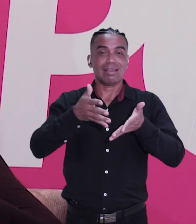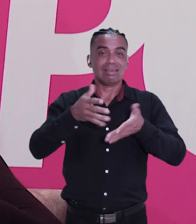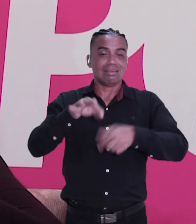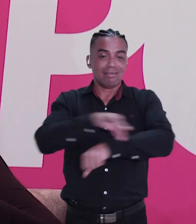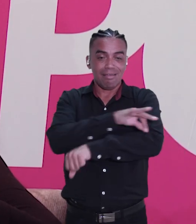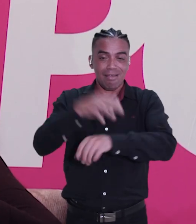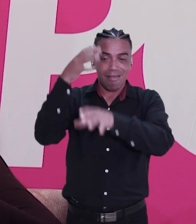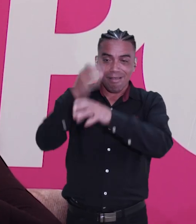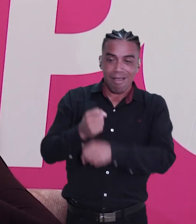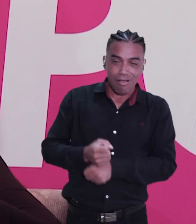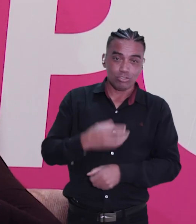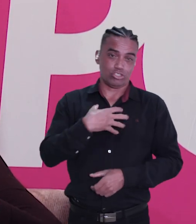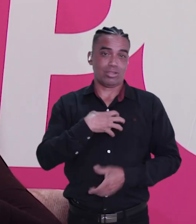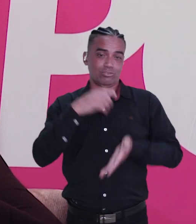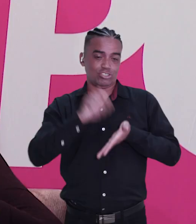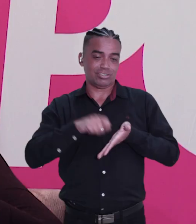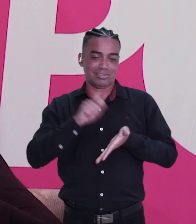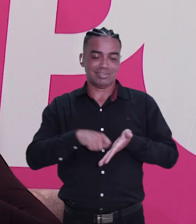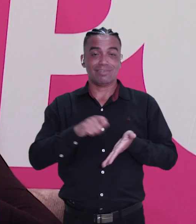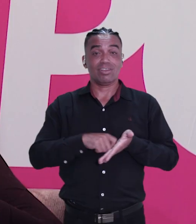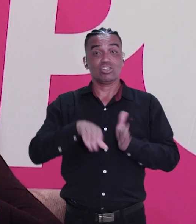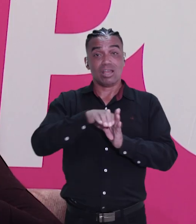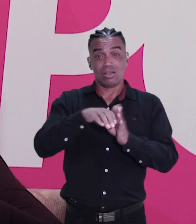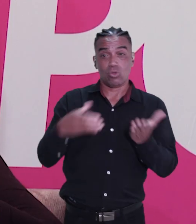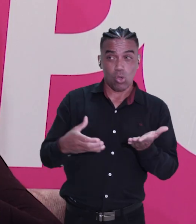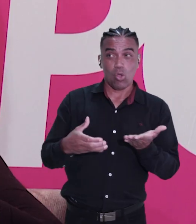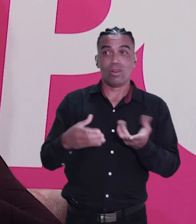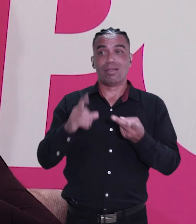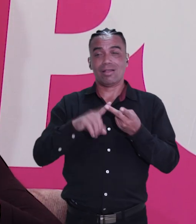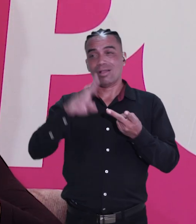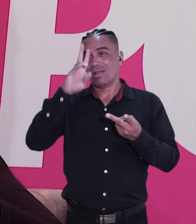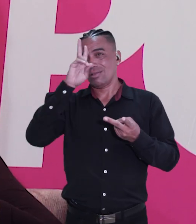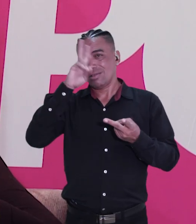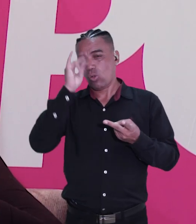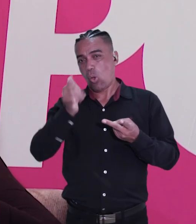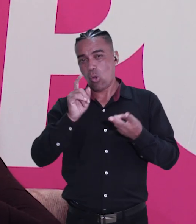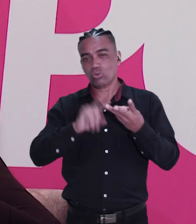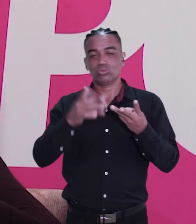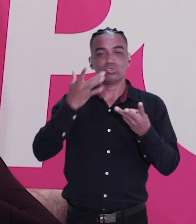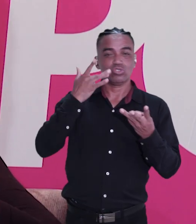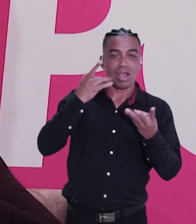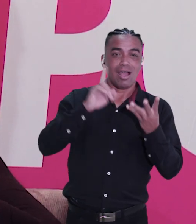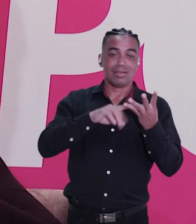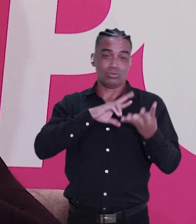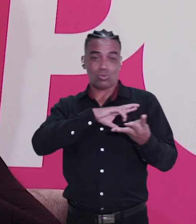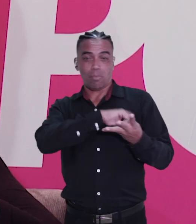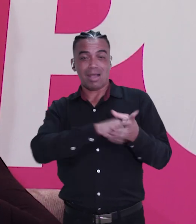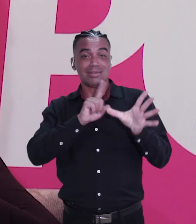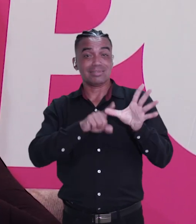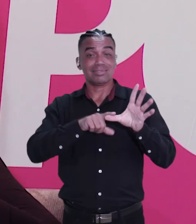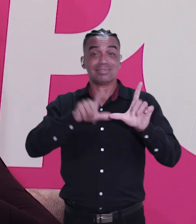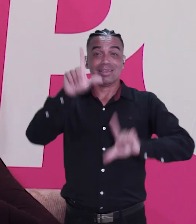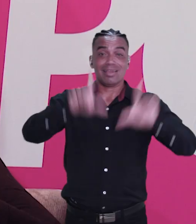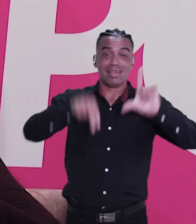diferentes métricas, né, da escrita, porque eu já fiz crônica, já fiz conto, já fiz teatro, e já fiz